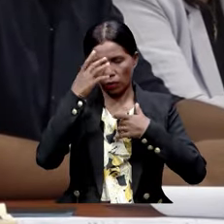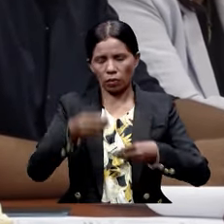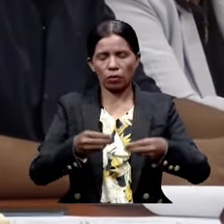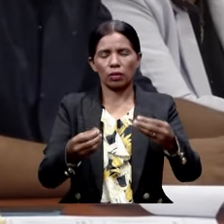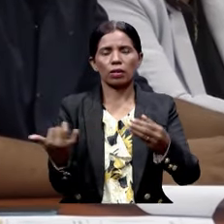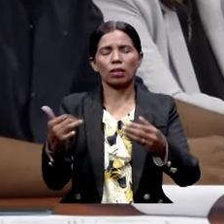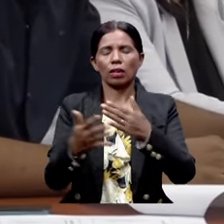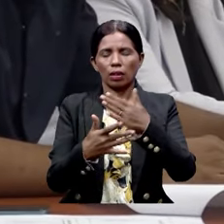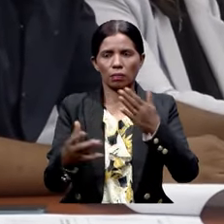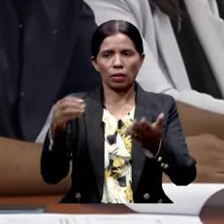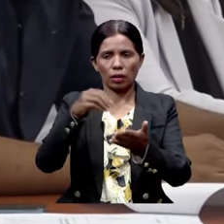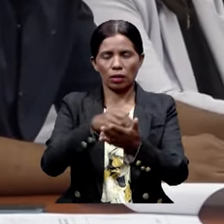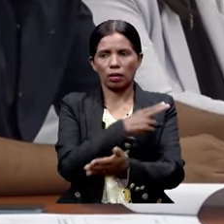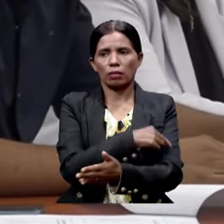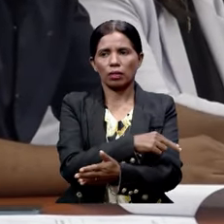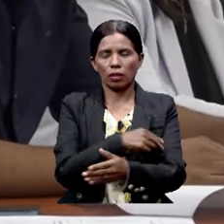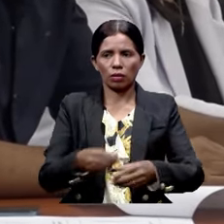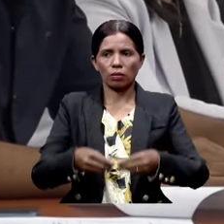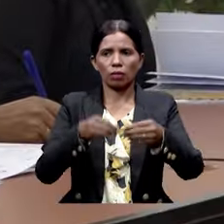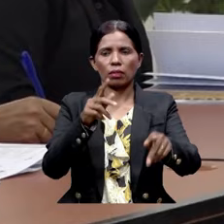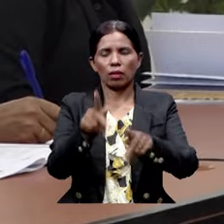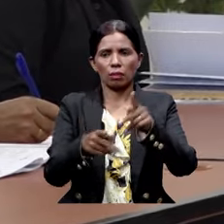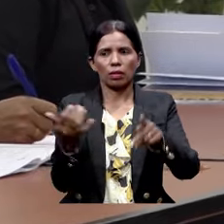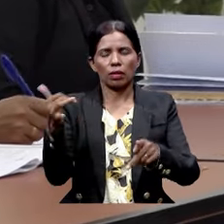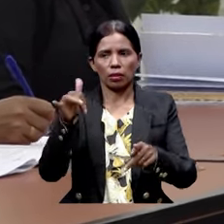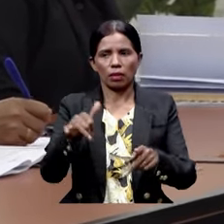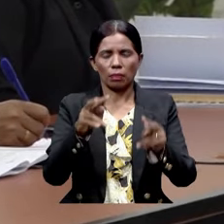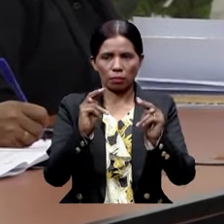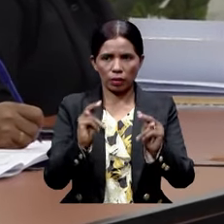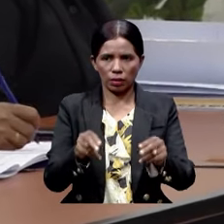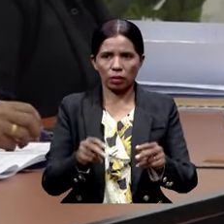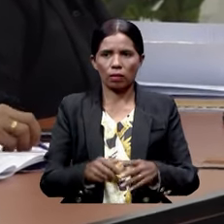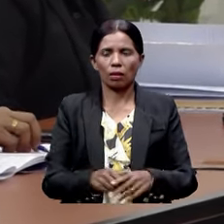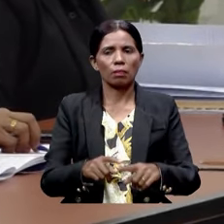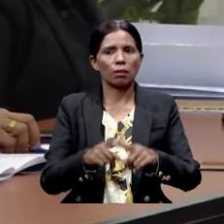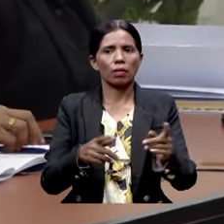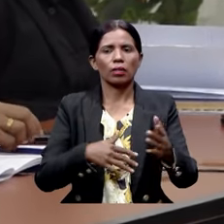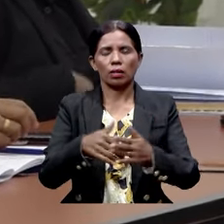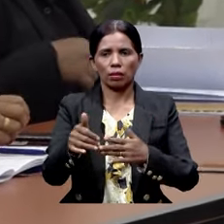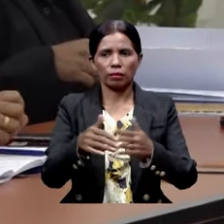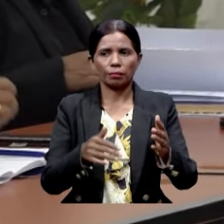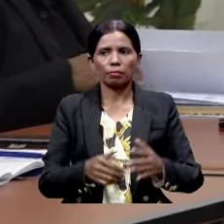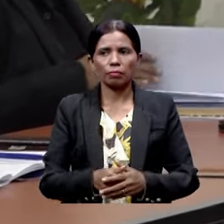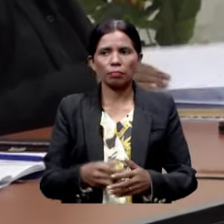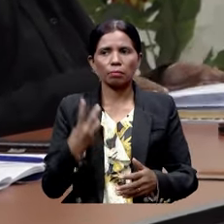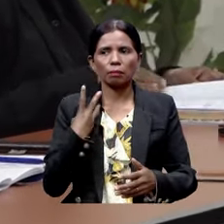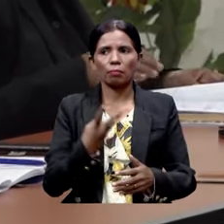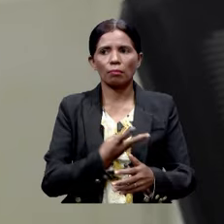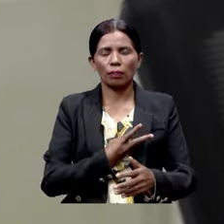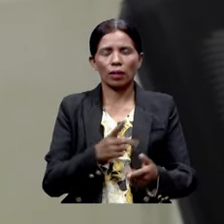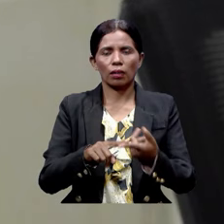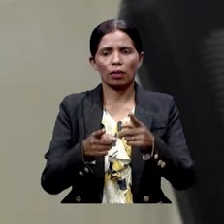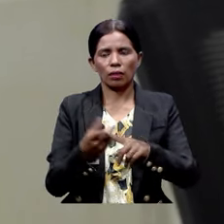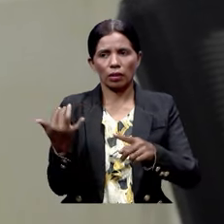iha hospital Guido Valadares hori ofrece fali ba itanya malu sira nebe mak persija mai beda la rumah mos itanya kolega sira